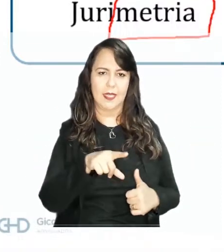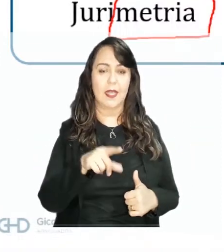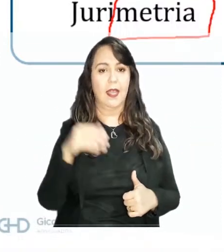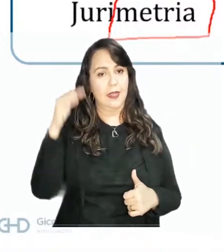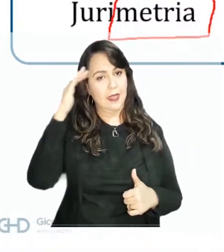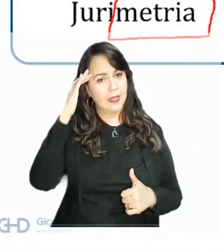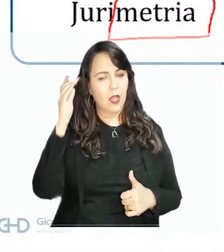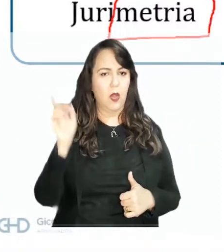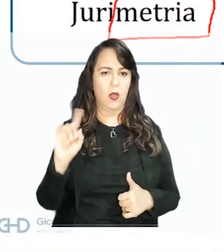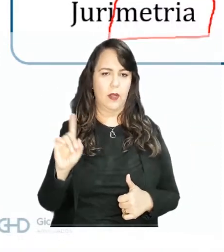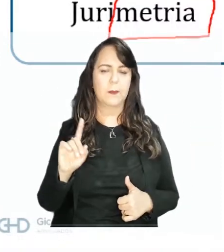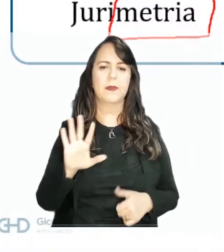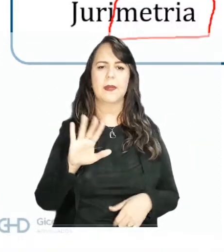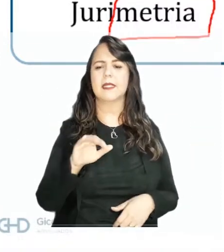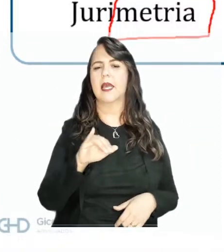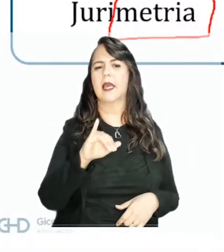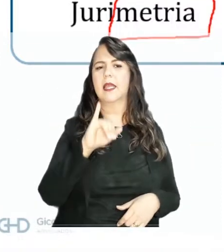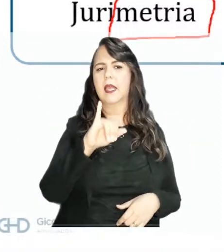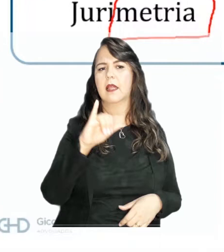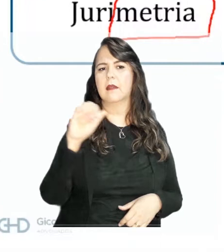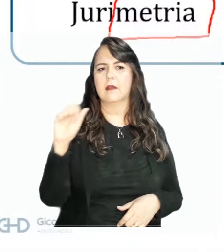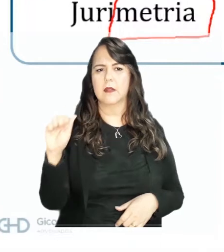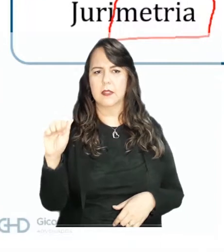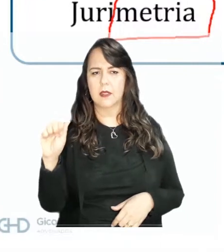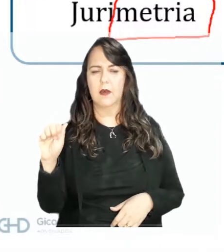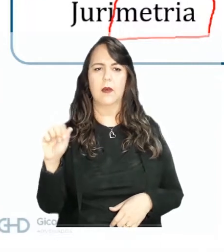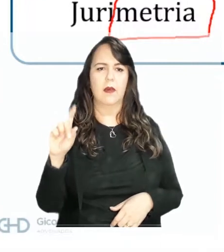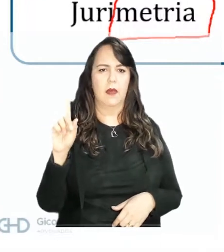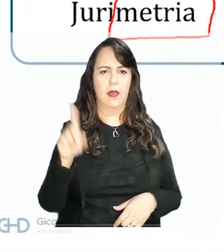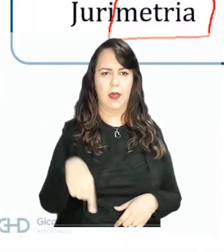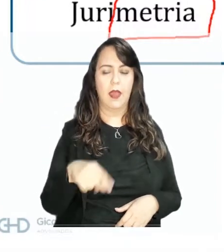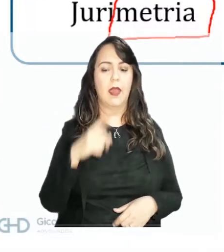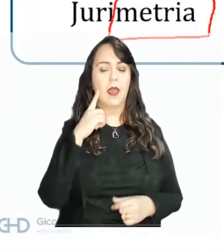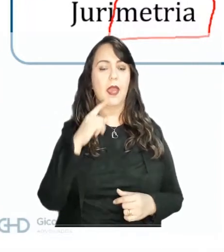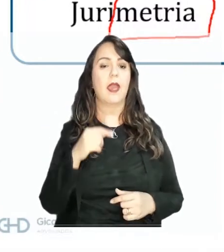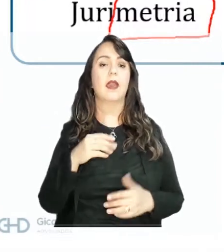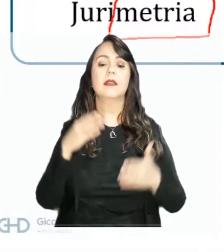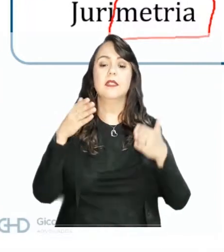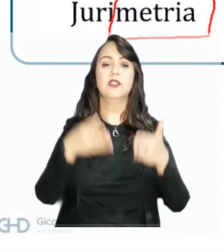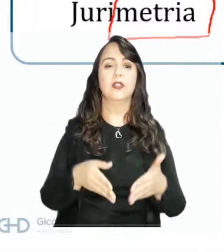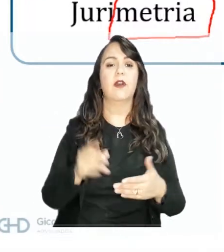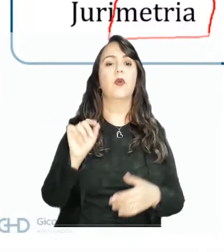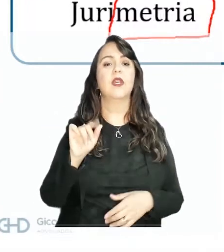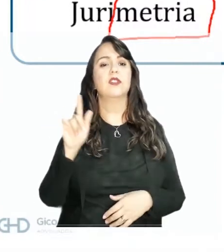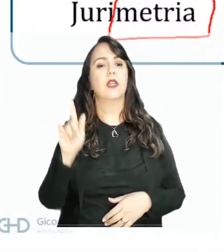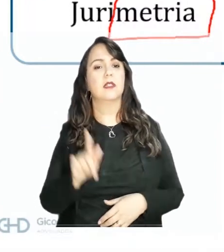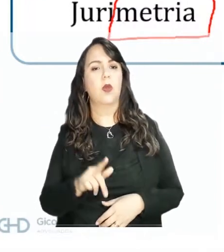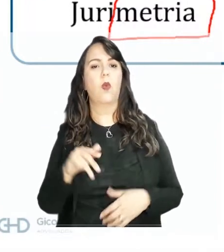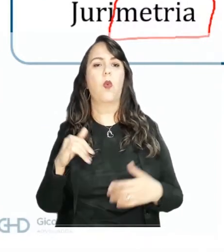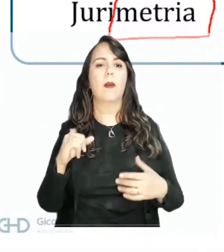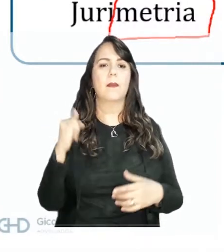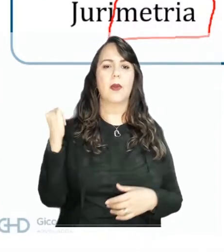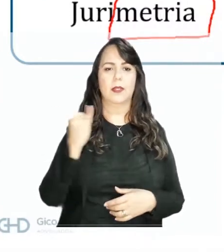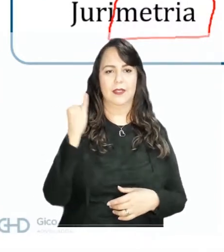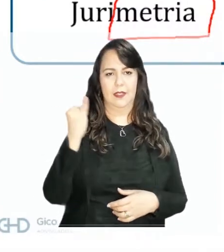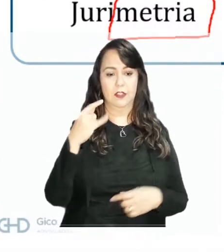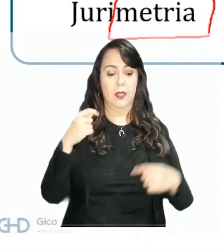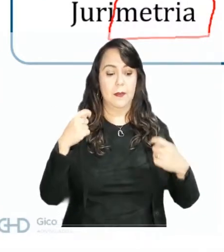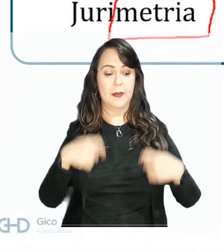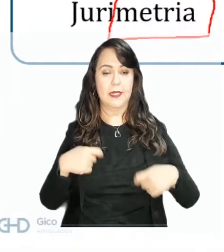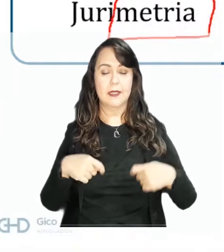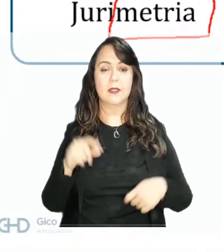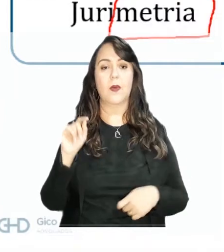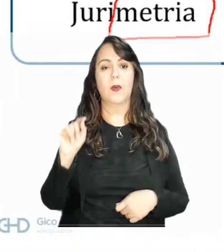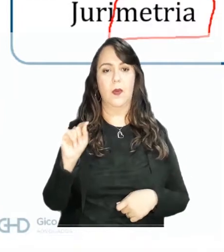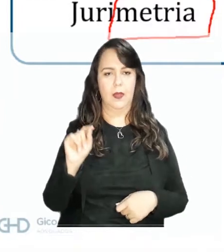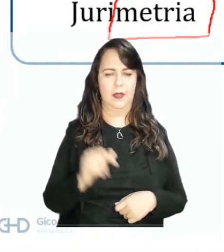tudo isso e indicar para o gestor que decisões precisam ser tomadas. Ela pode, por exemplo, sugerir decisões.